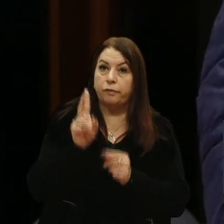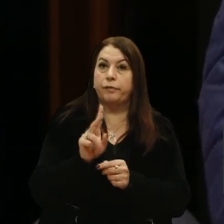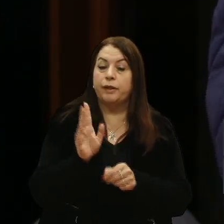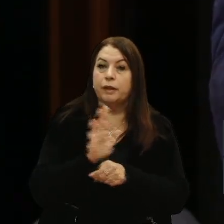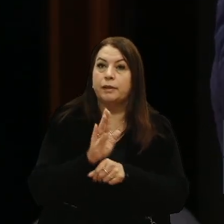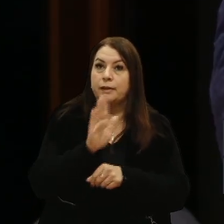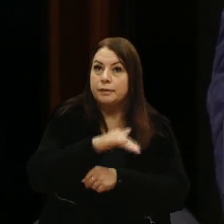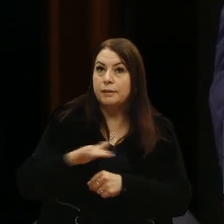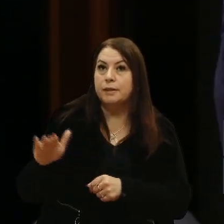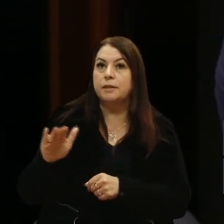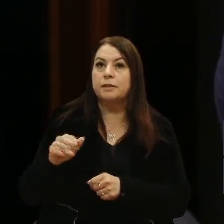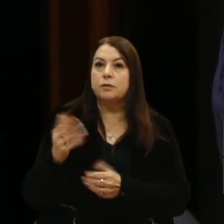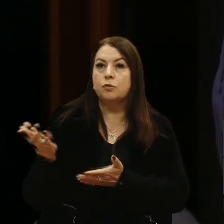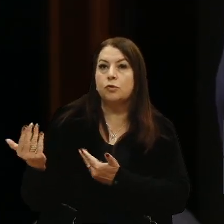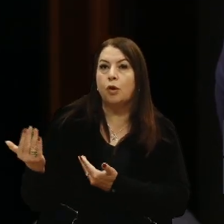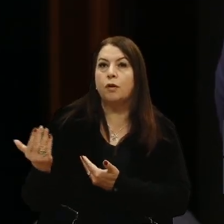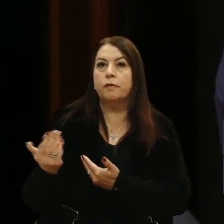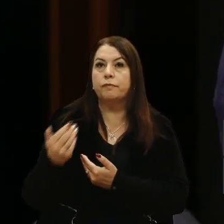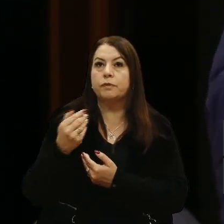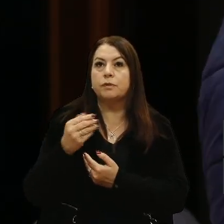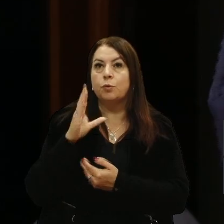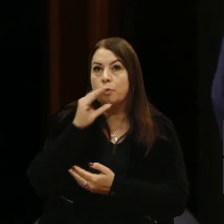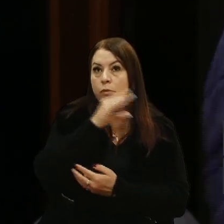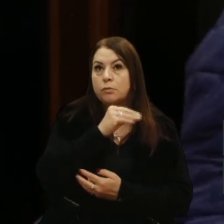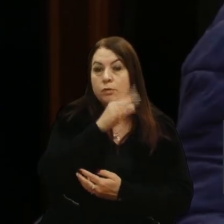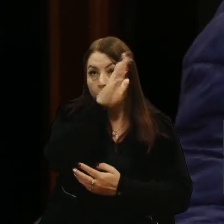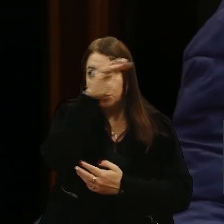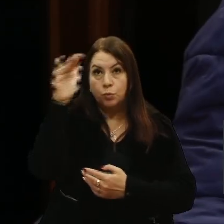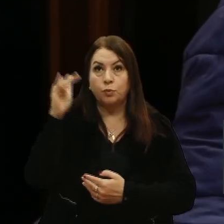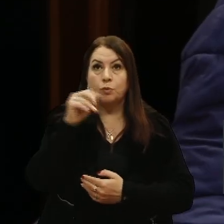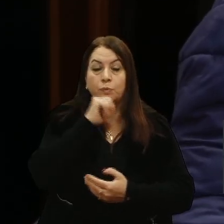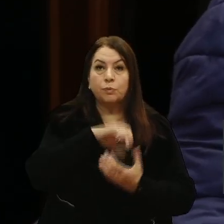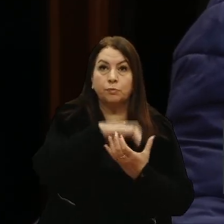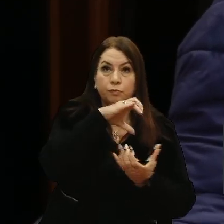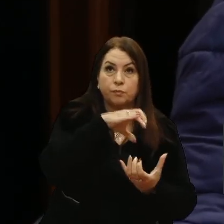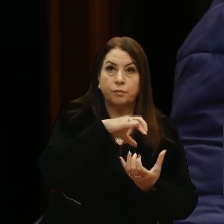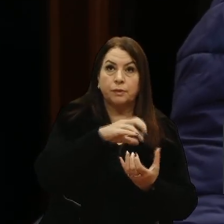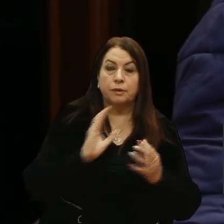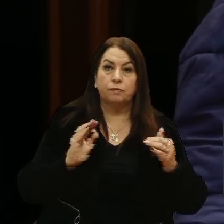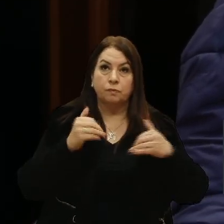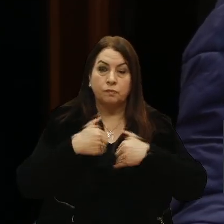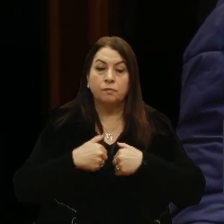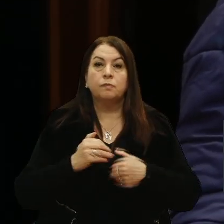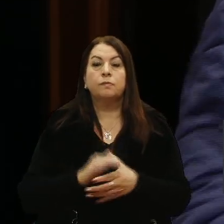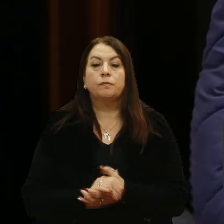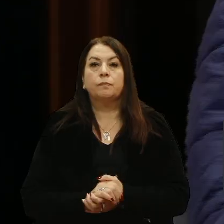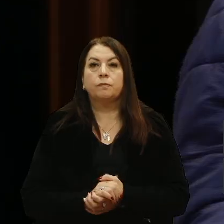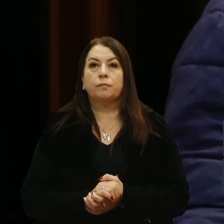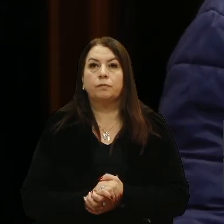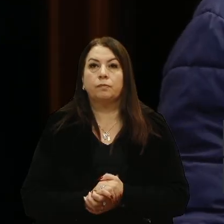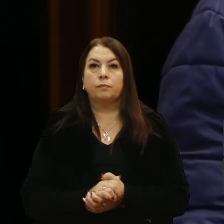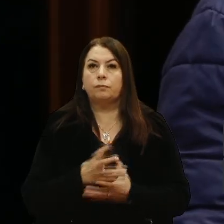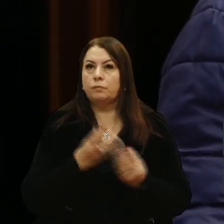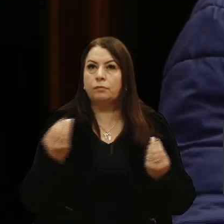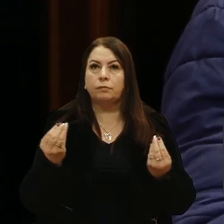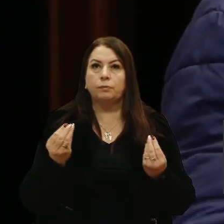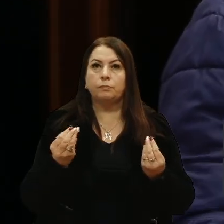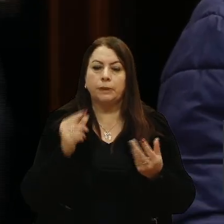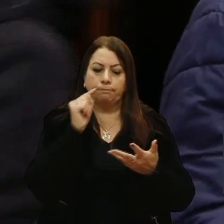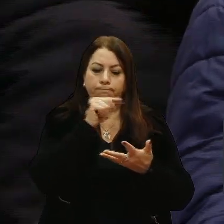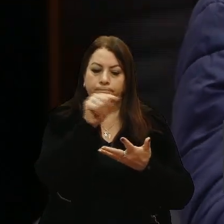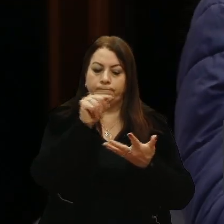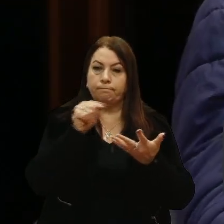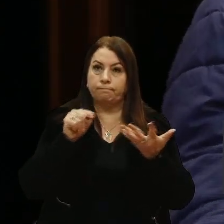as crianças, os jovens, os adolescentes e os adultos e idosos autistas. São muito incipientes.